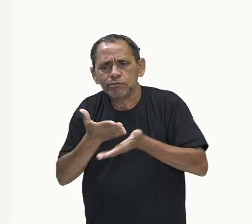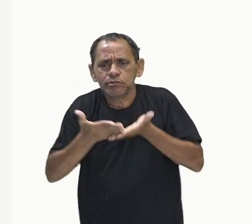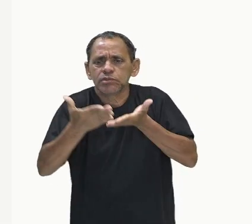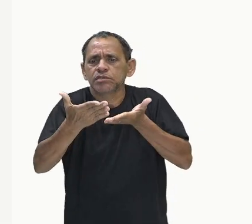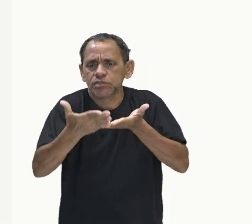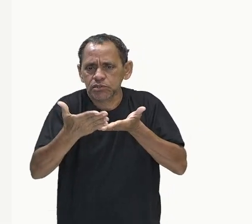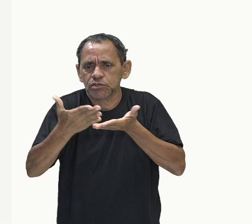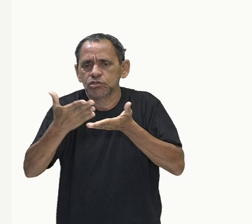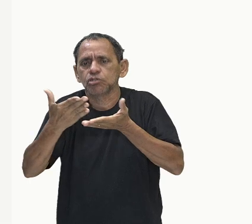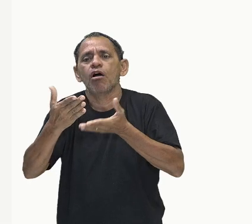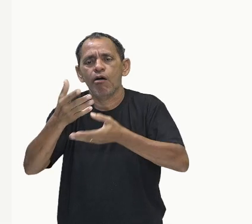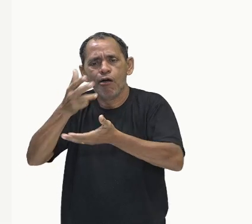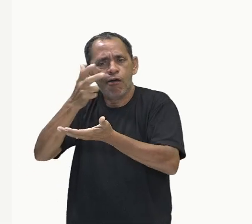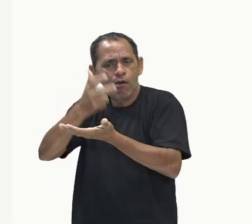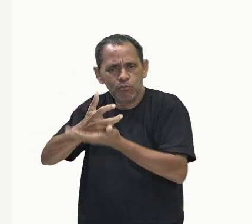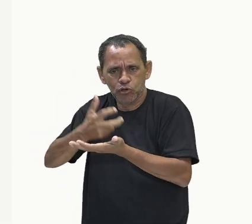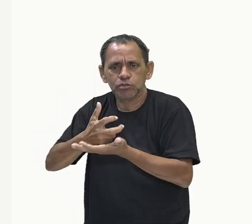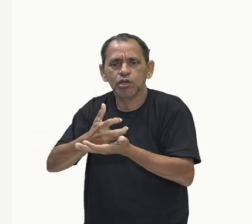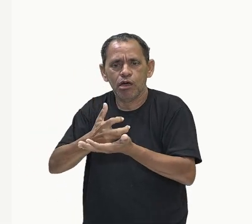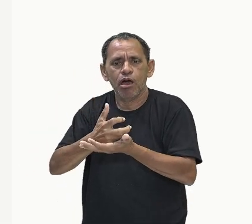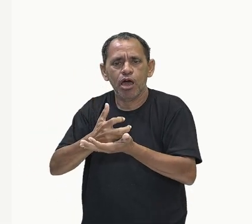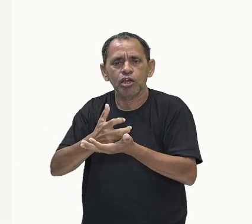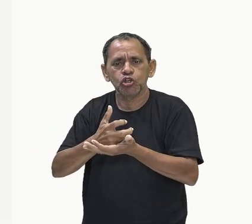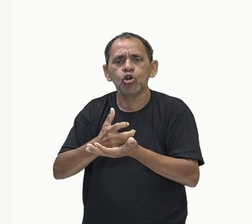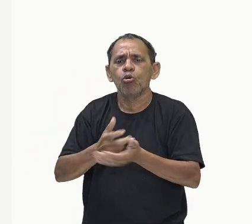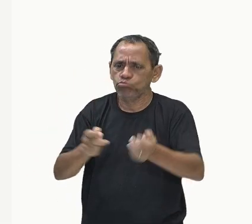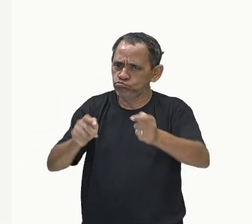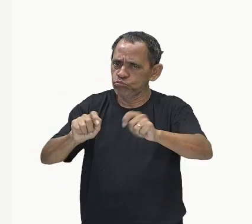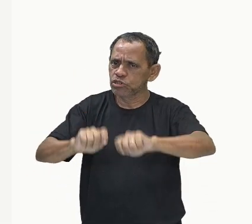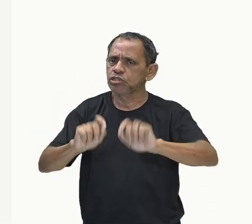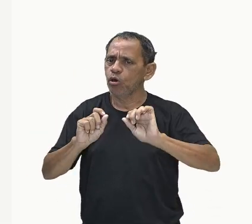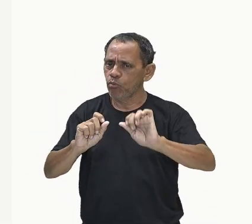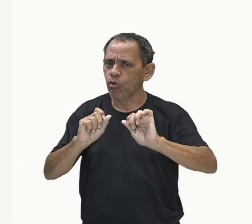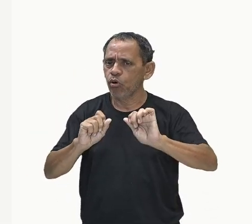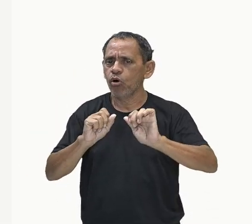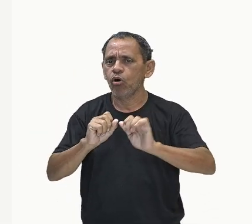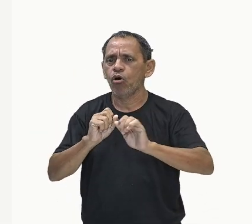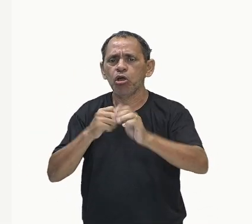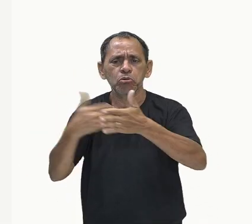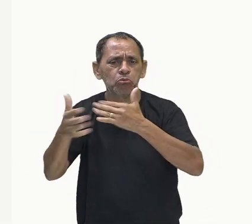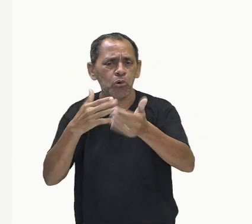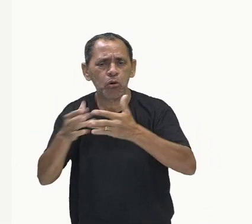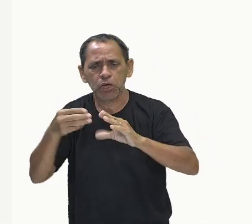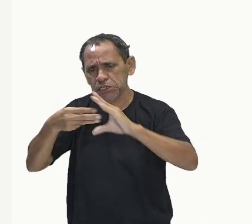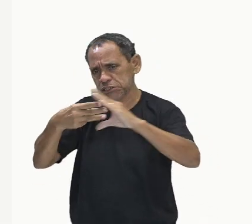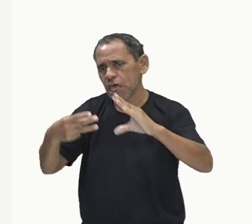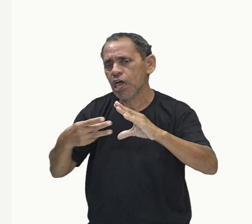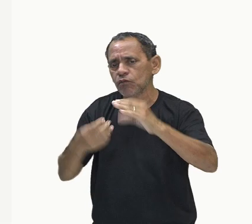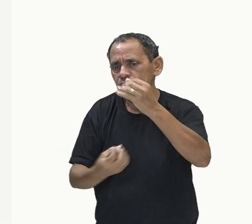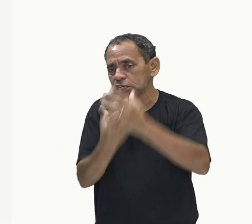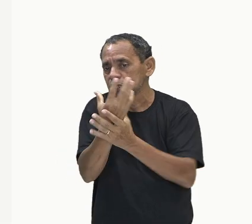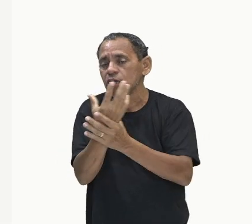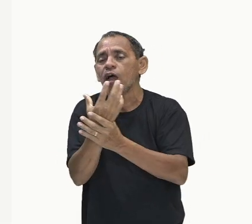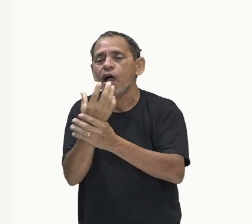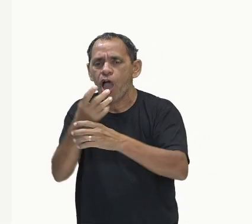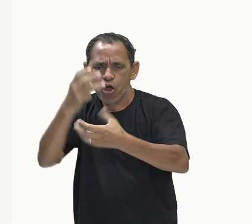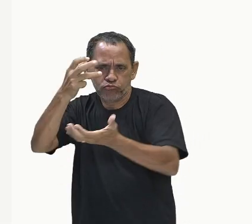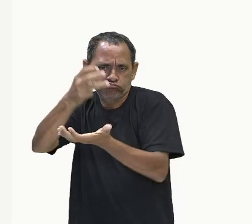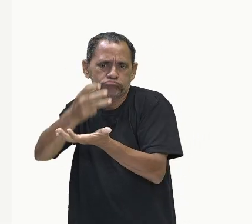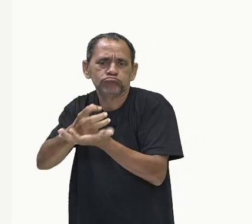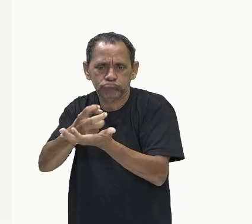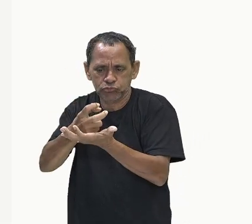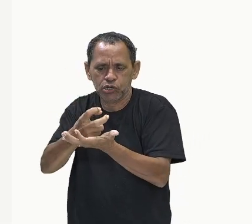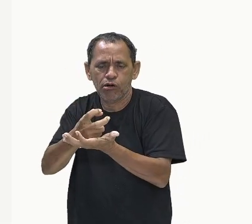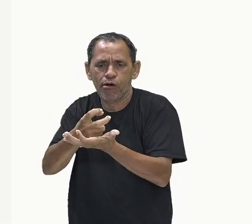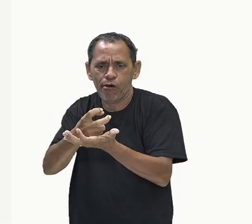embrionário, com bastante potencial para se transformar em qualquer célula, ela vai gerar um embrião normal, que depois vai gerar